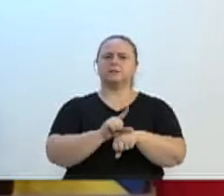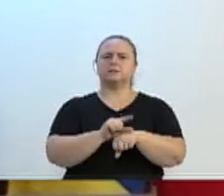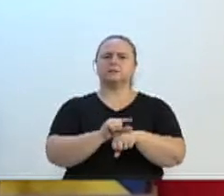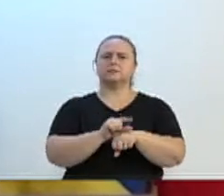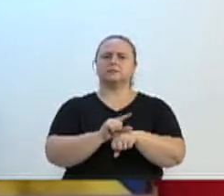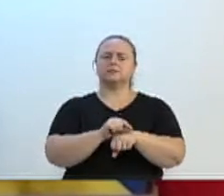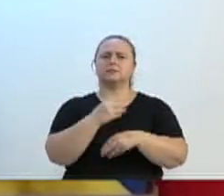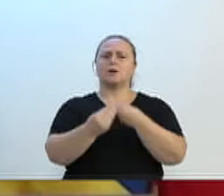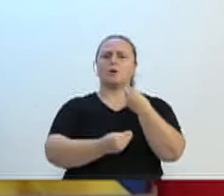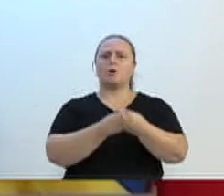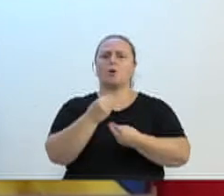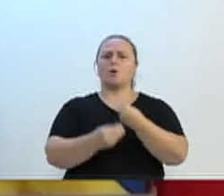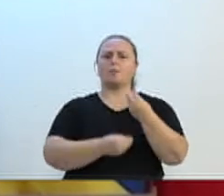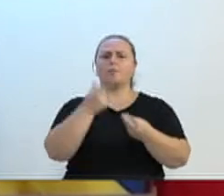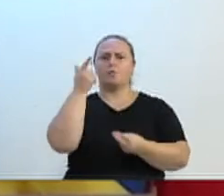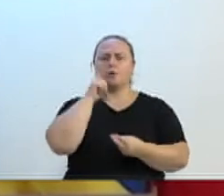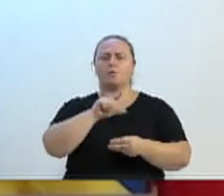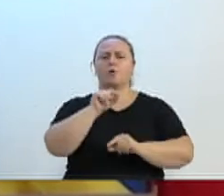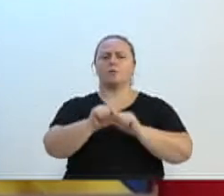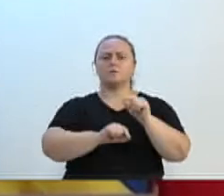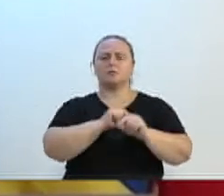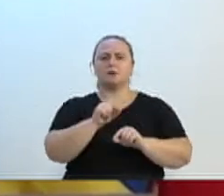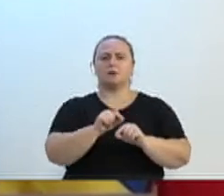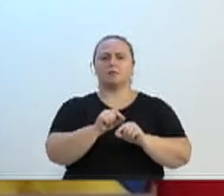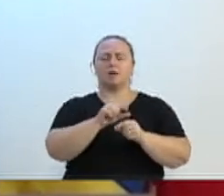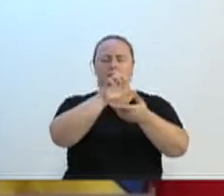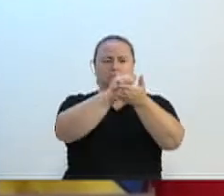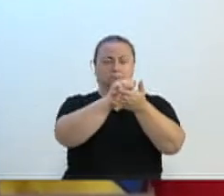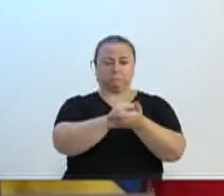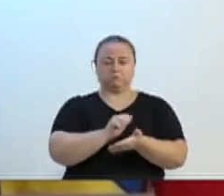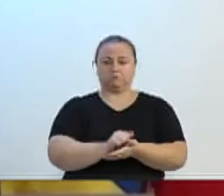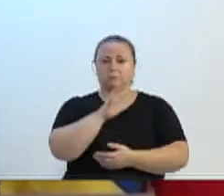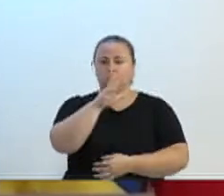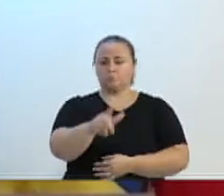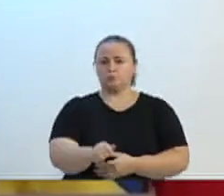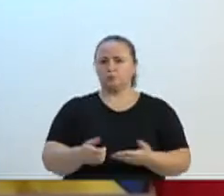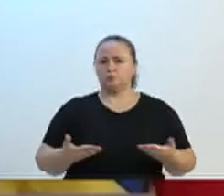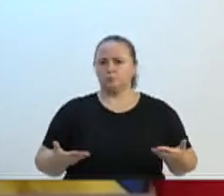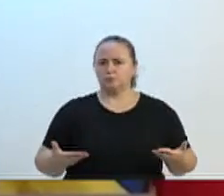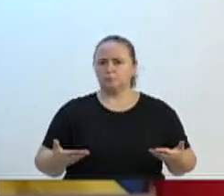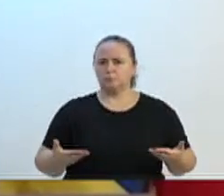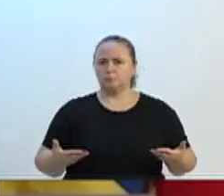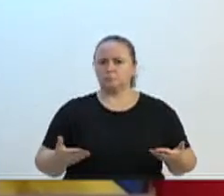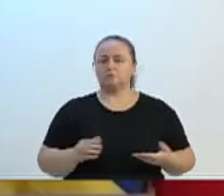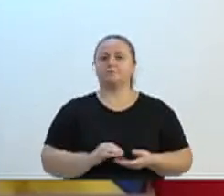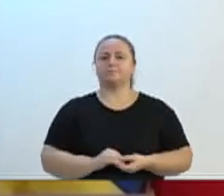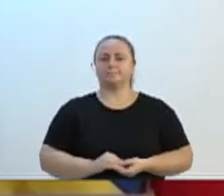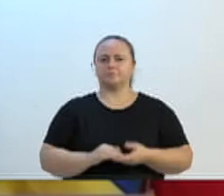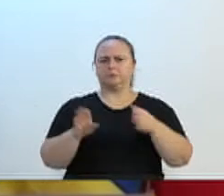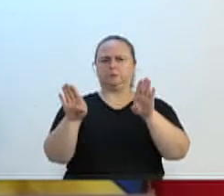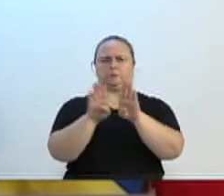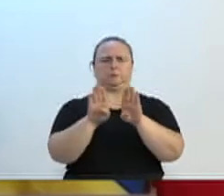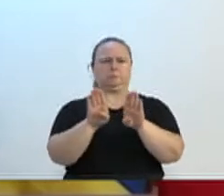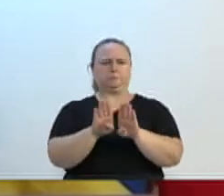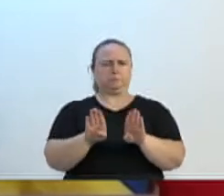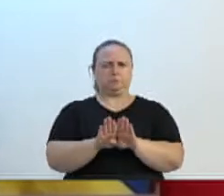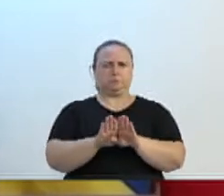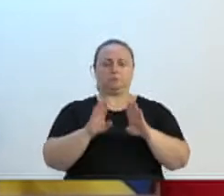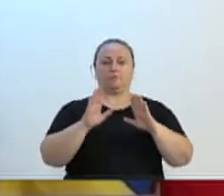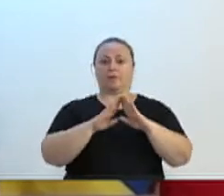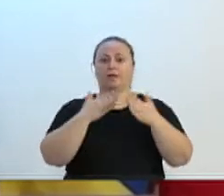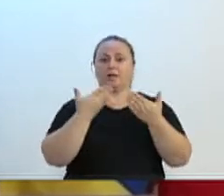vai absorver tamanha demanda de procura? Enquanto somos obrigados a deixar a escola fechada, os pais